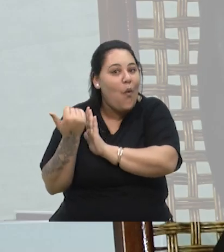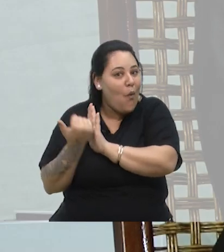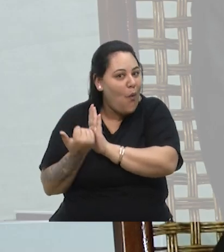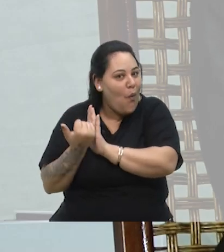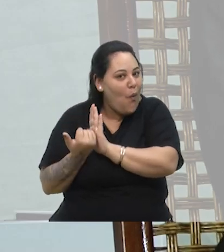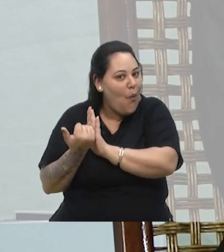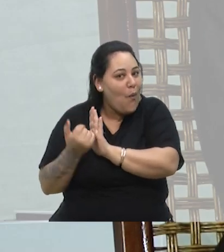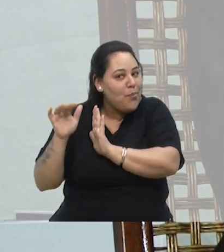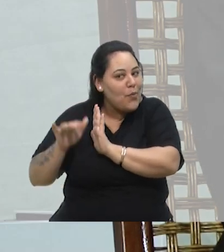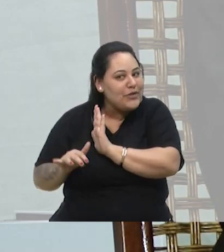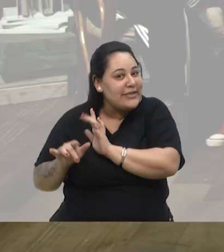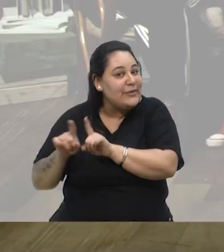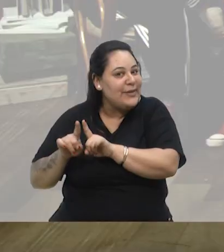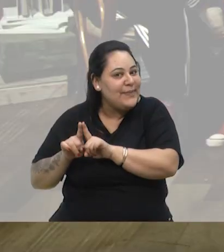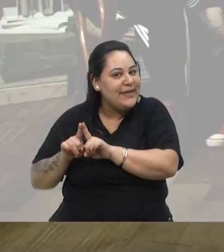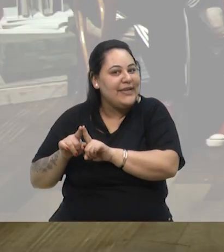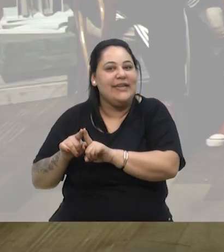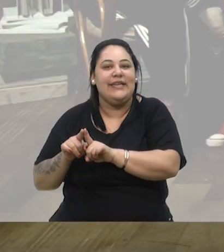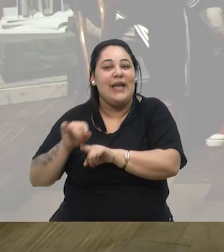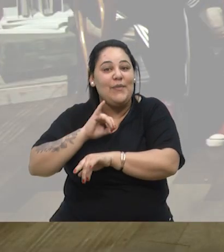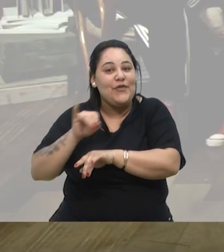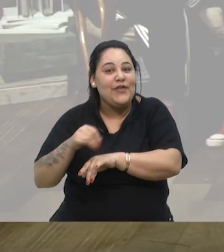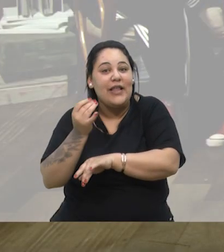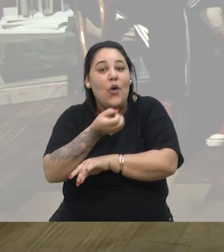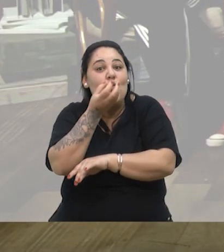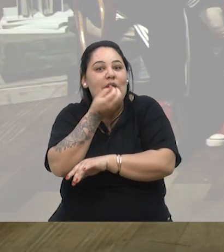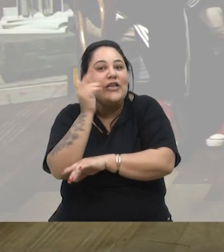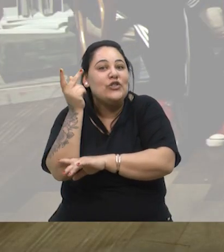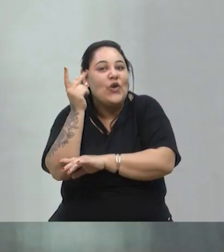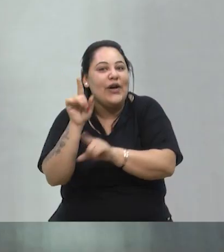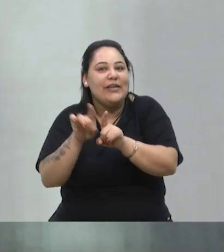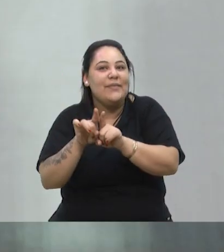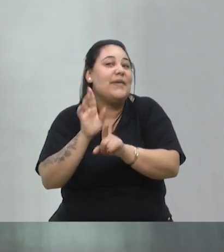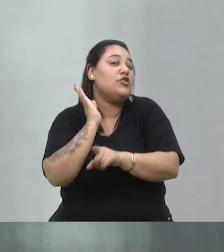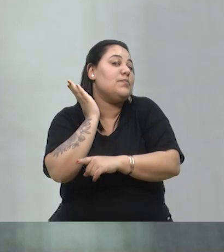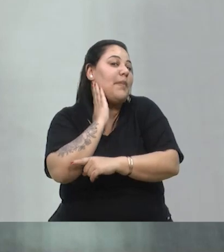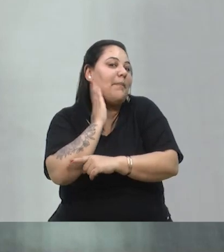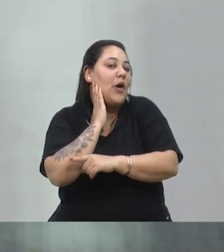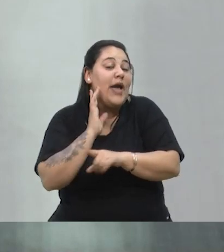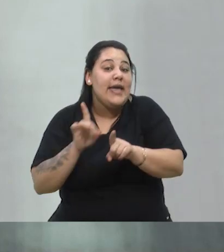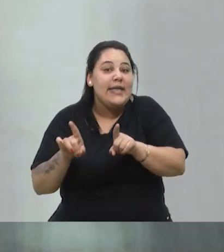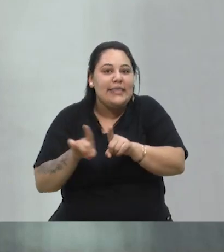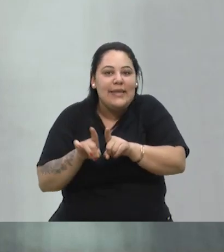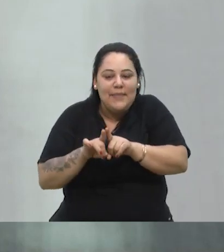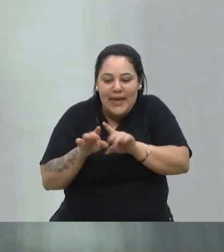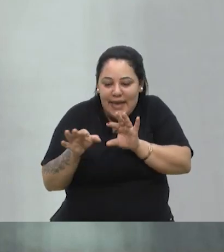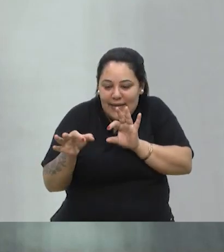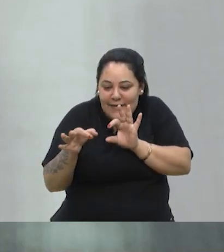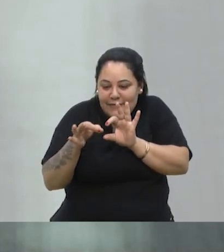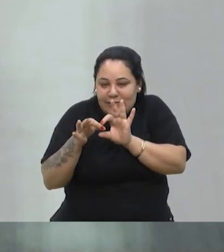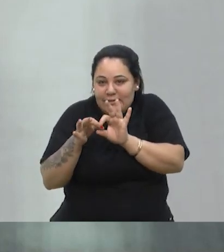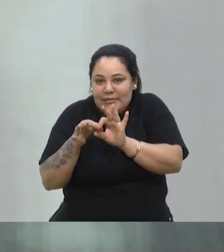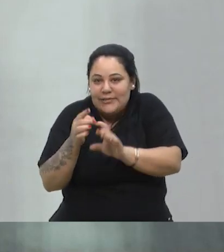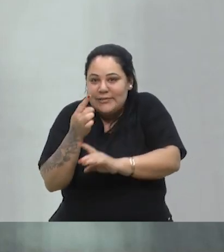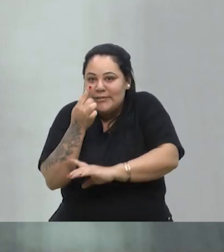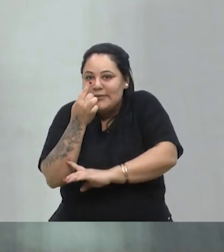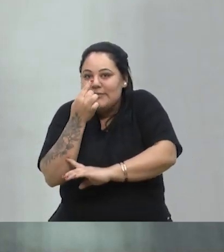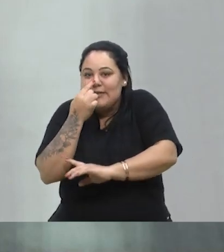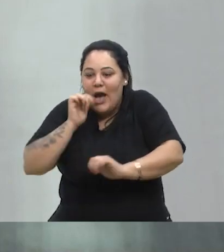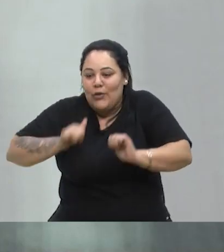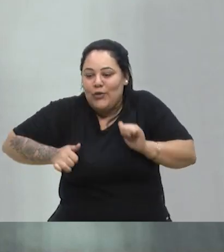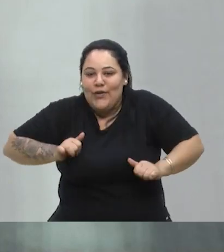descontos, aproveitem as contações de história, os bate-papos e se aproximem também dos autores, né, que